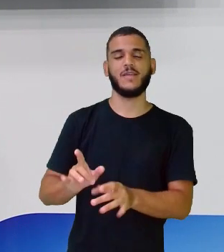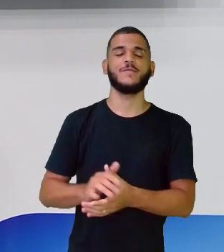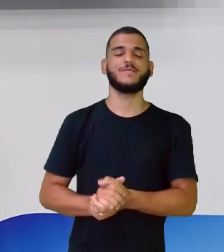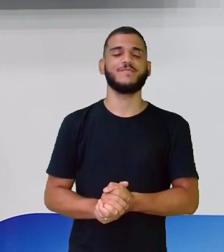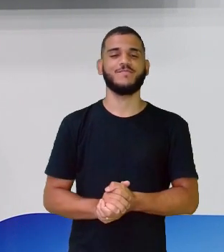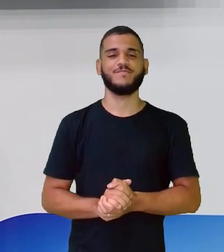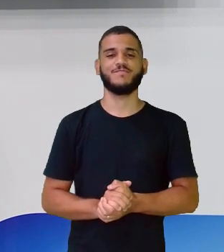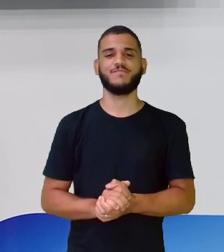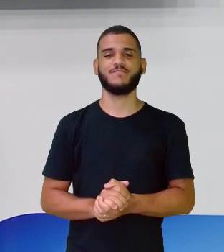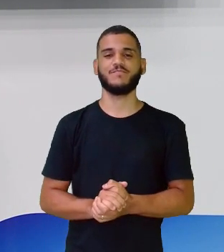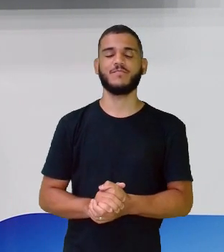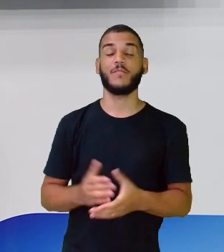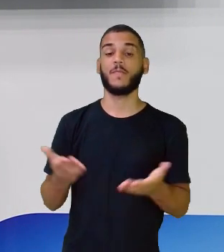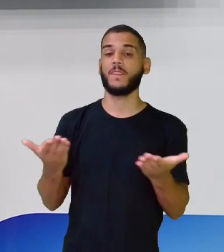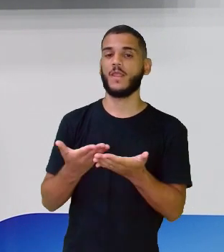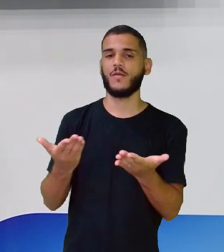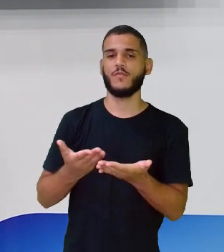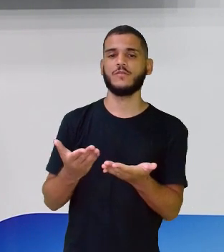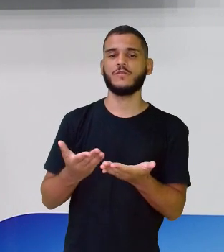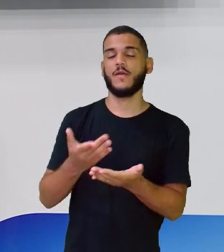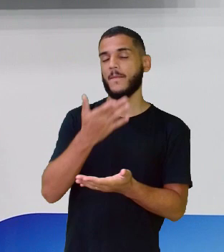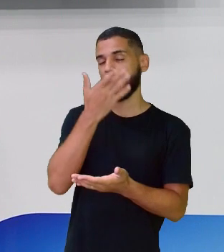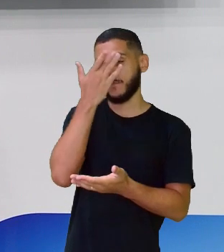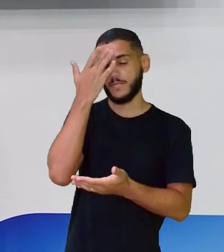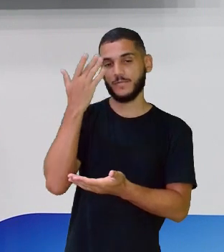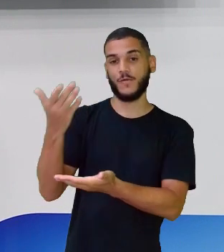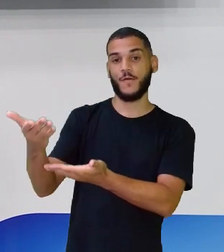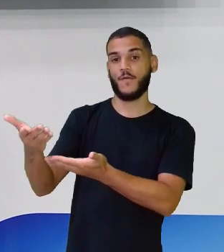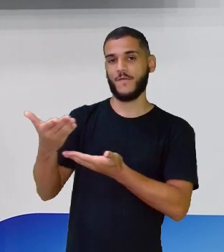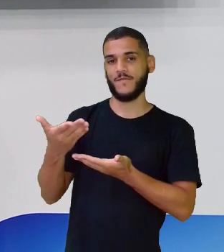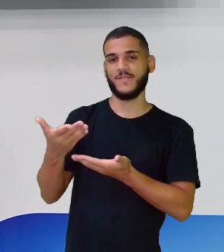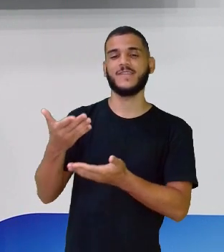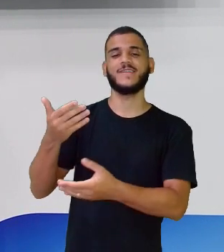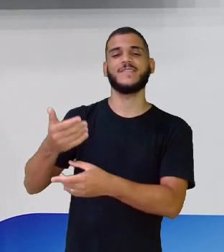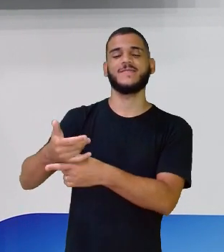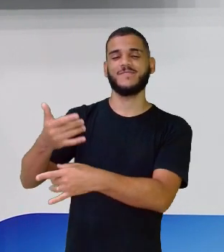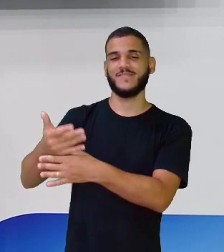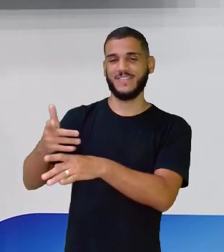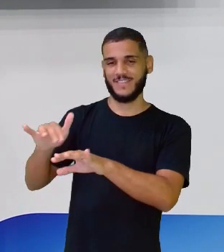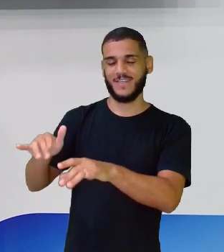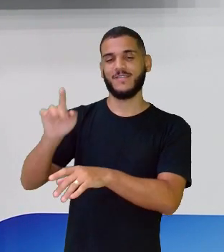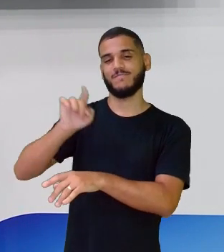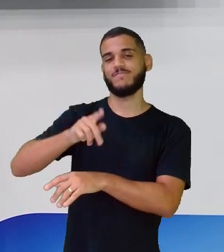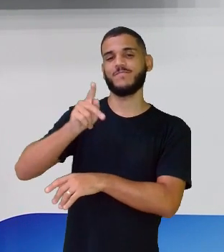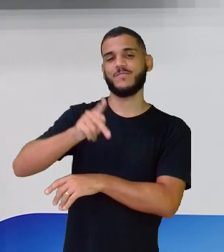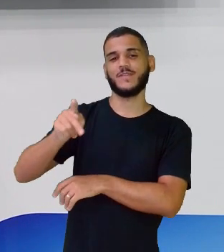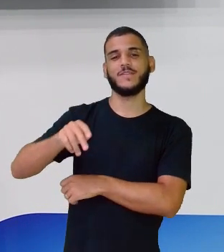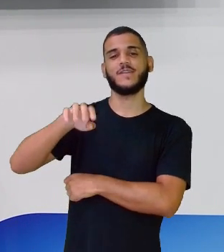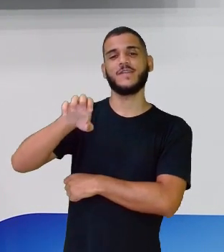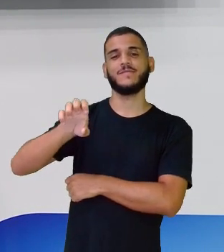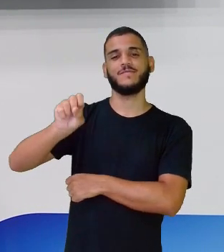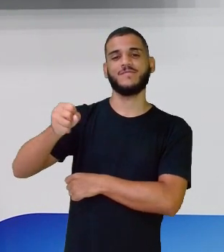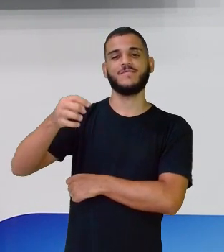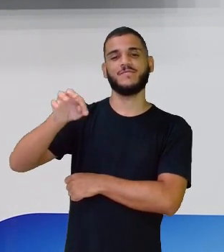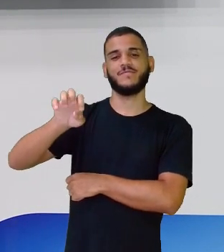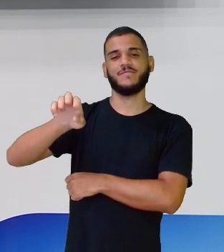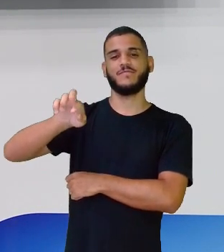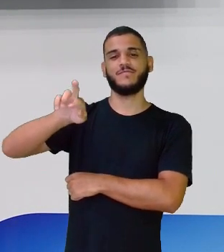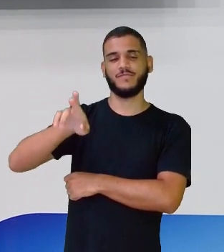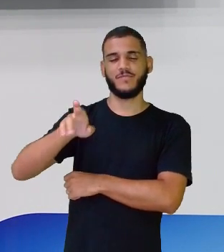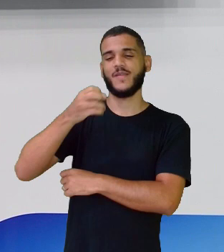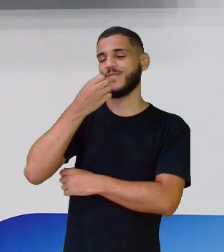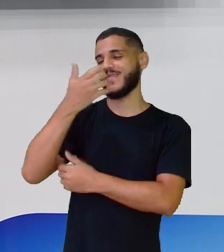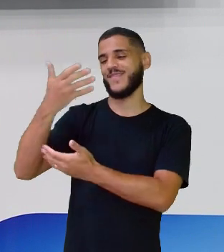na interação. E hoje a nossa convidada aqui do chat, que está aqui conosco, é a professora Esté. Bem-vinda,